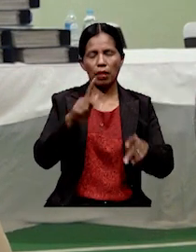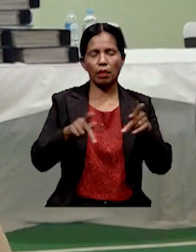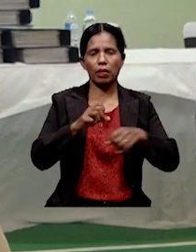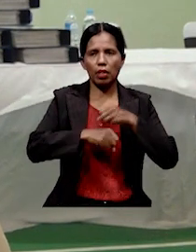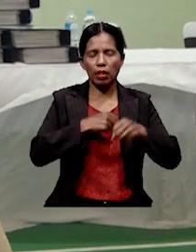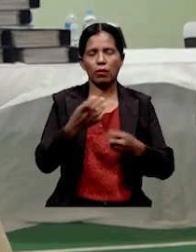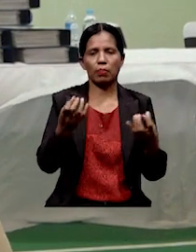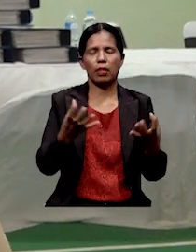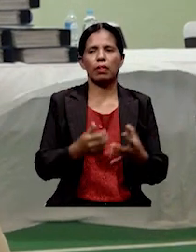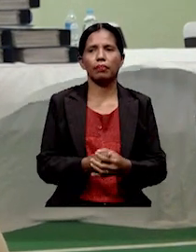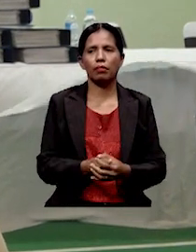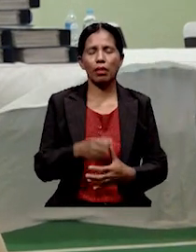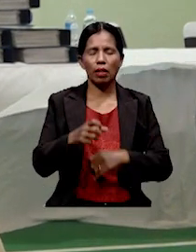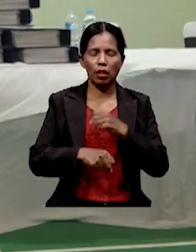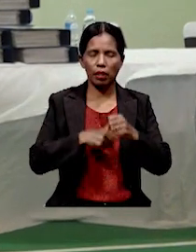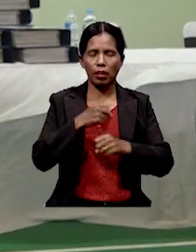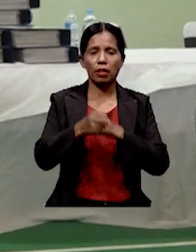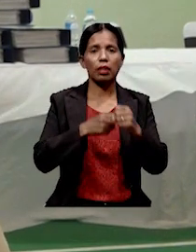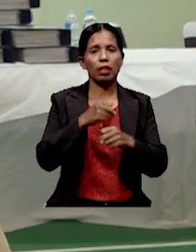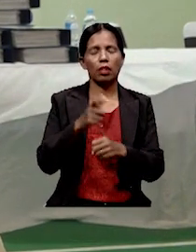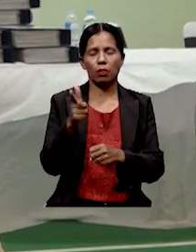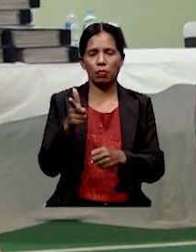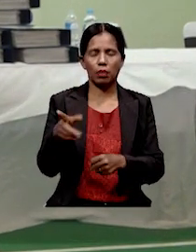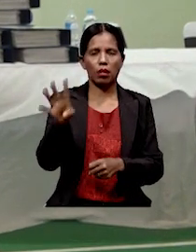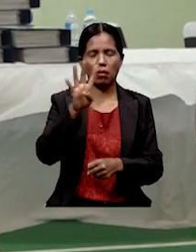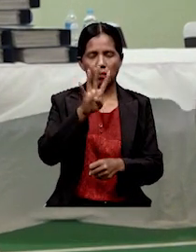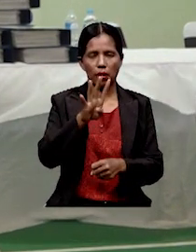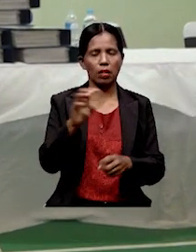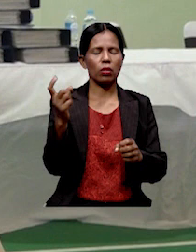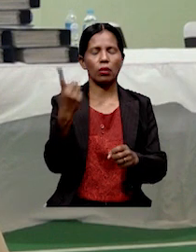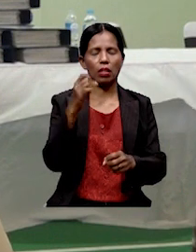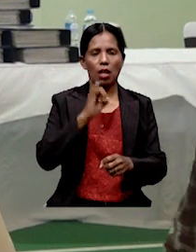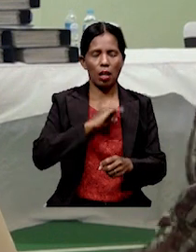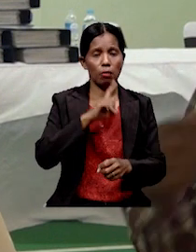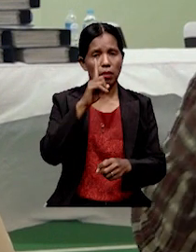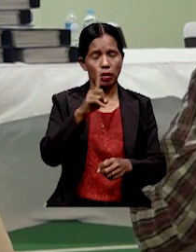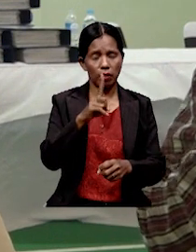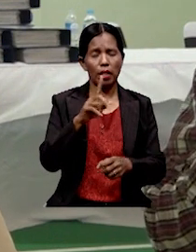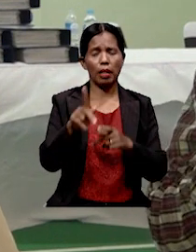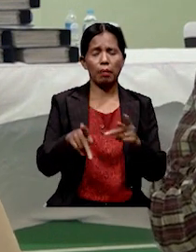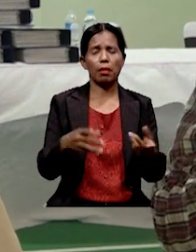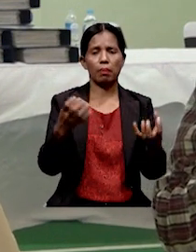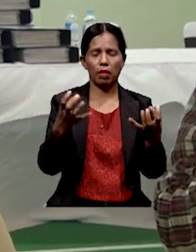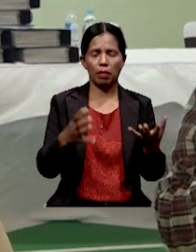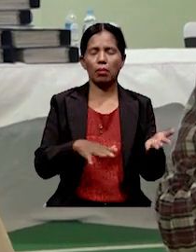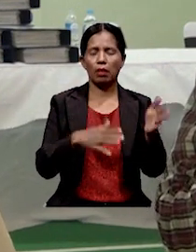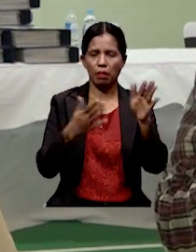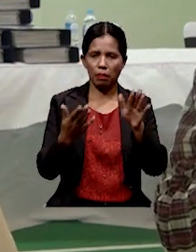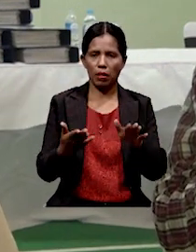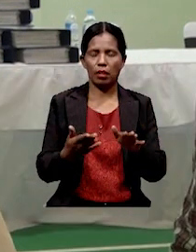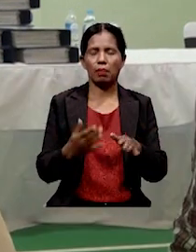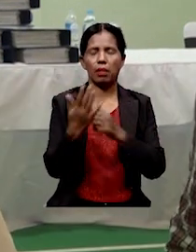maisona. Teros durante tina ronuro sem hat. Lá só o mesa que tem mais lacon. Ema rio um barrio. Mas lacon barraide,